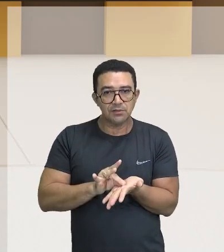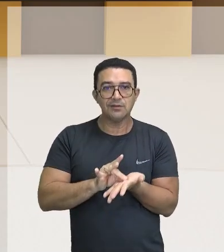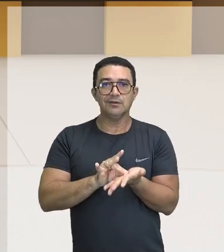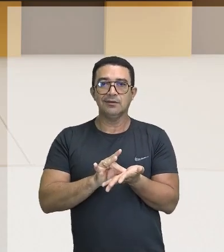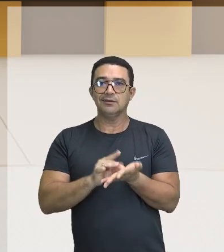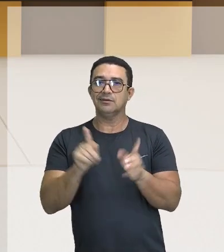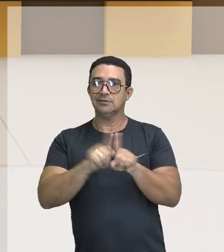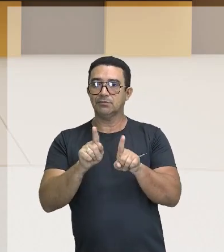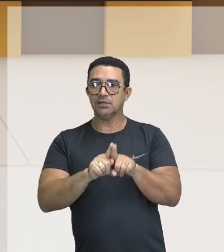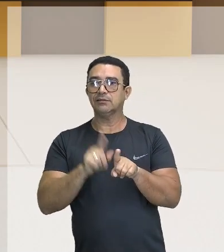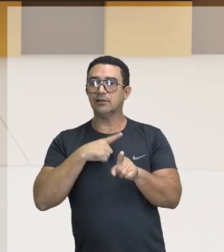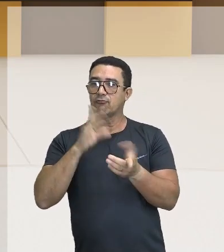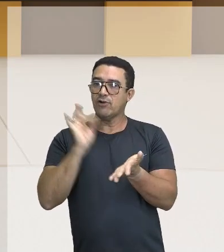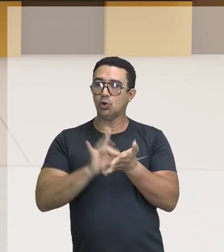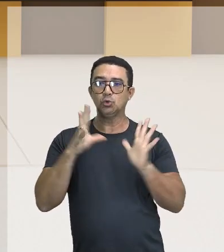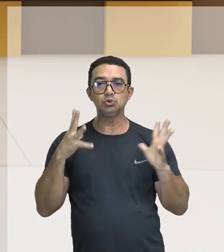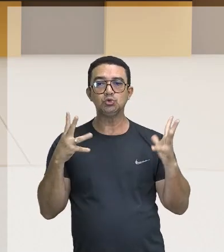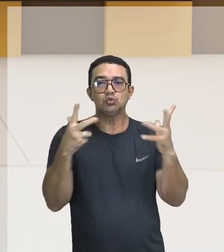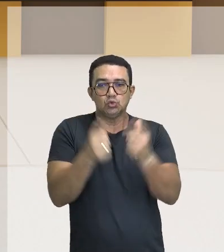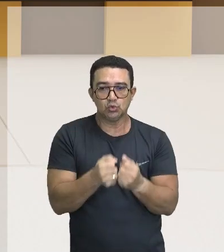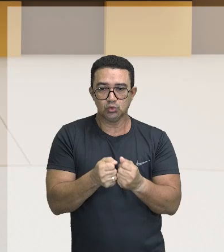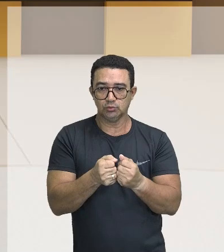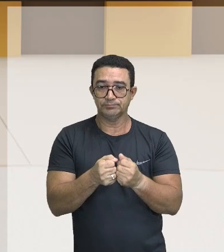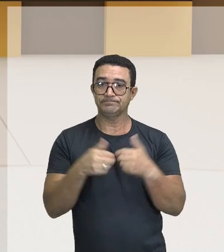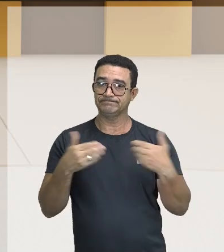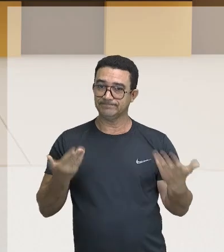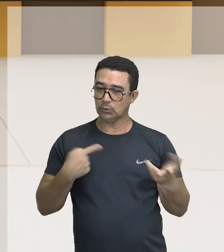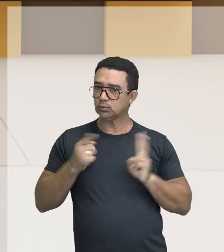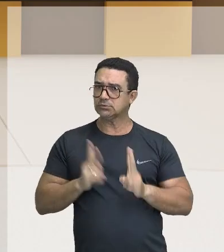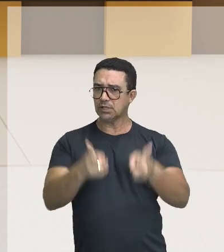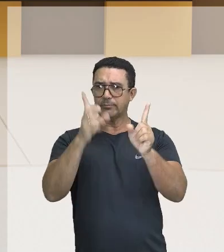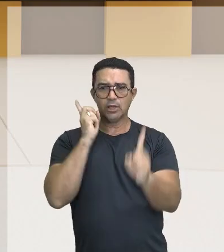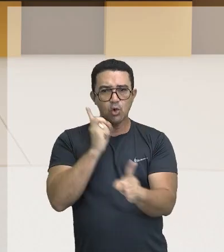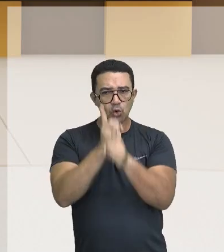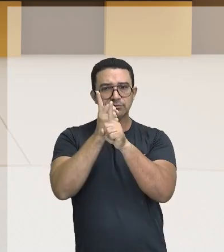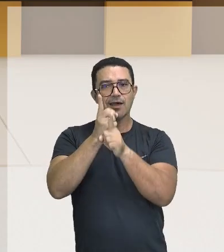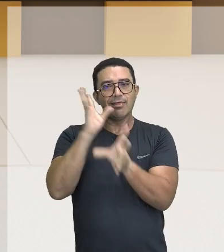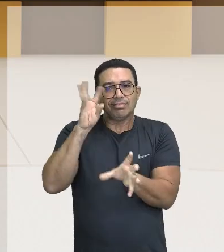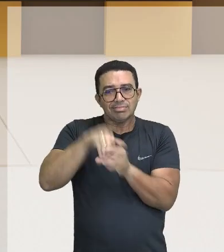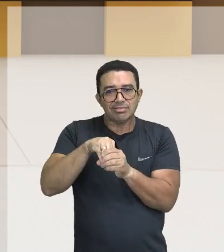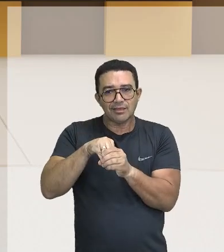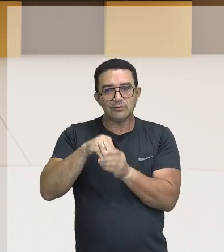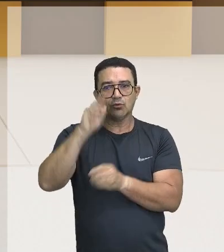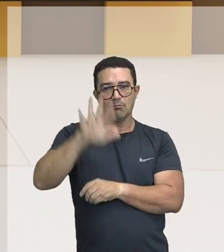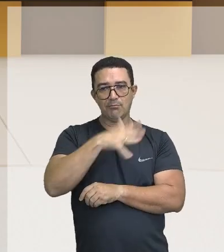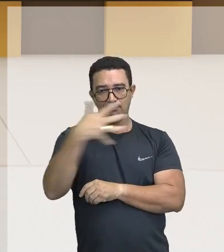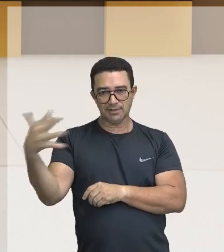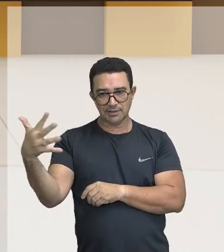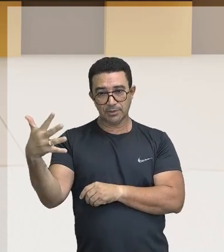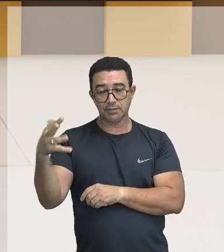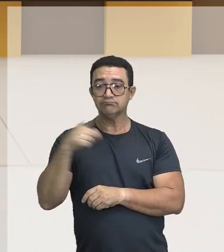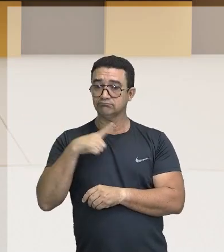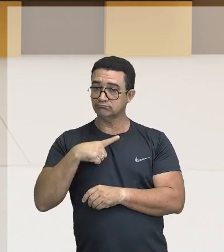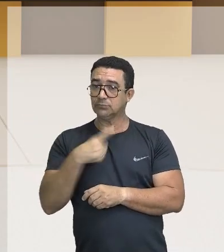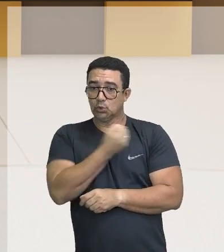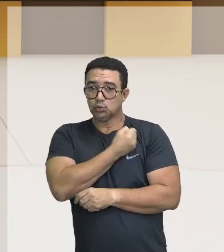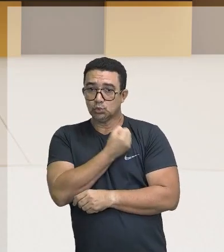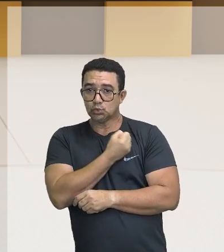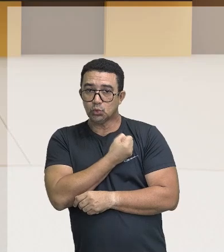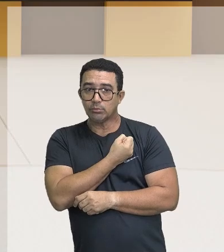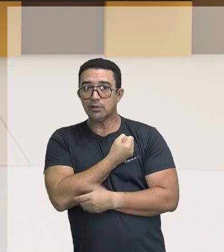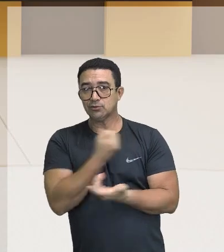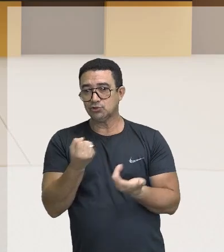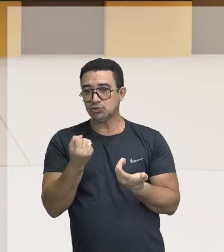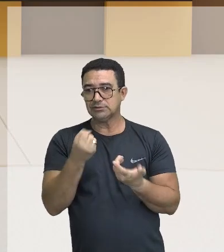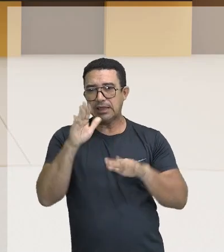gente tem o valor total. Isso a gente sempre vai encontrar numa tabela, né? A gente tem os valores lá de